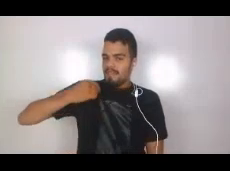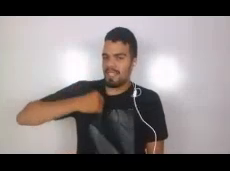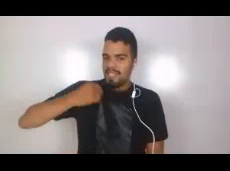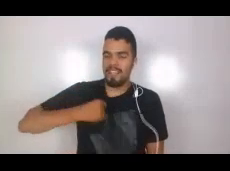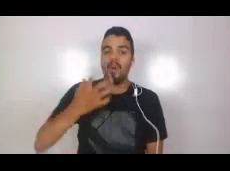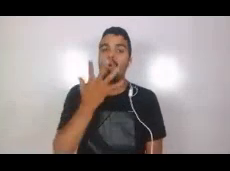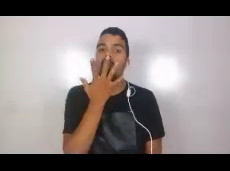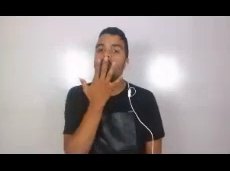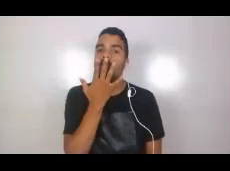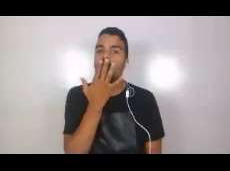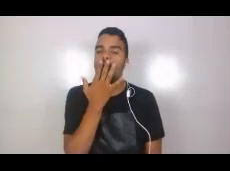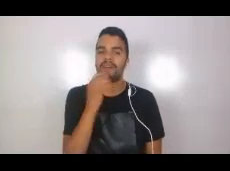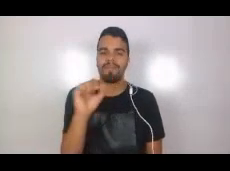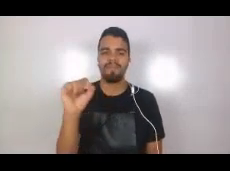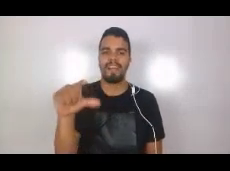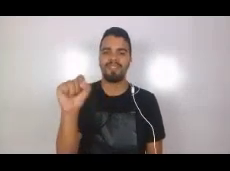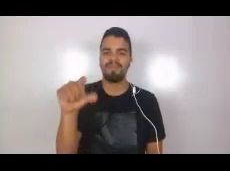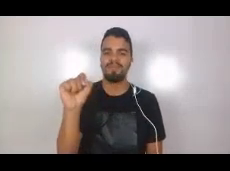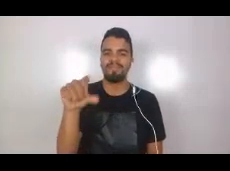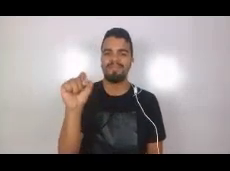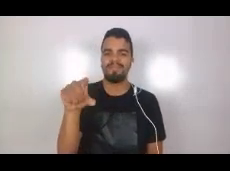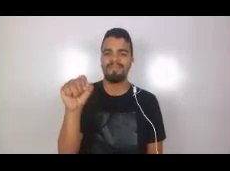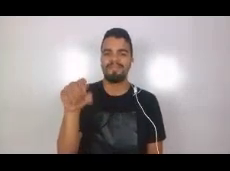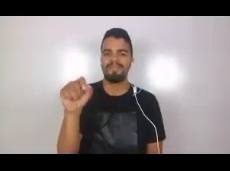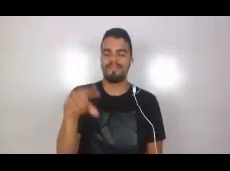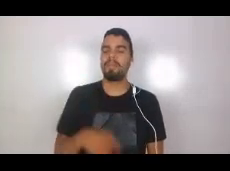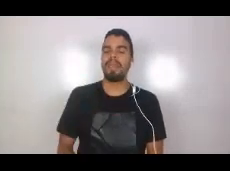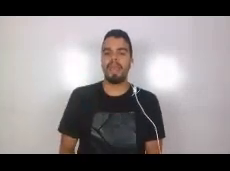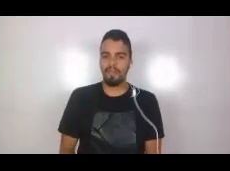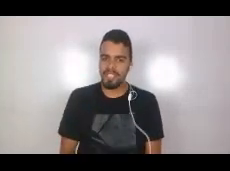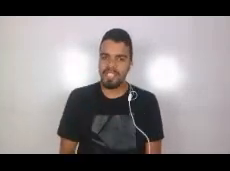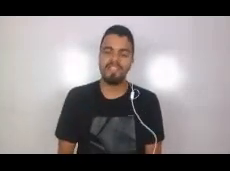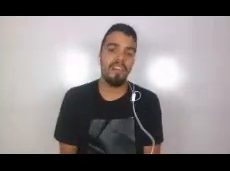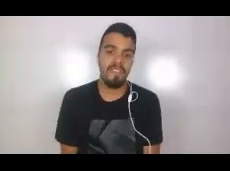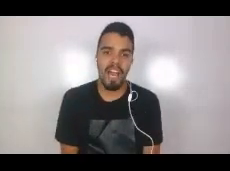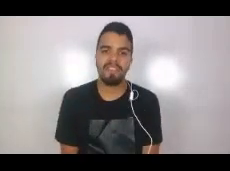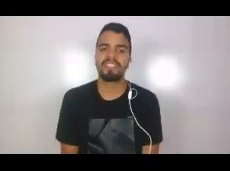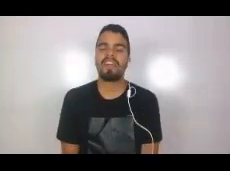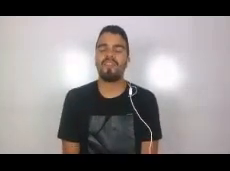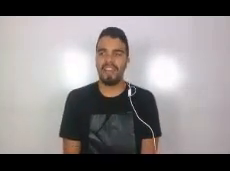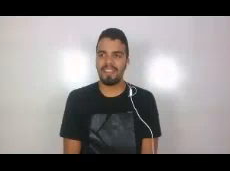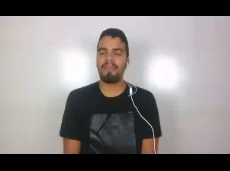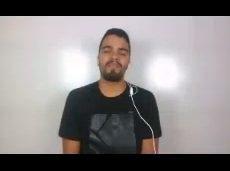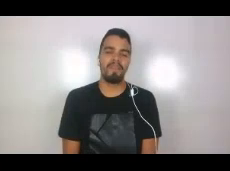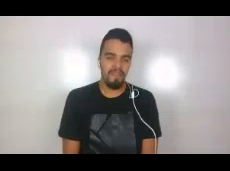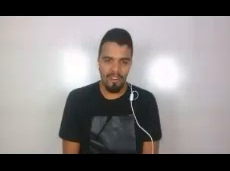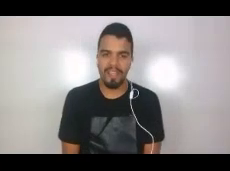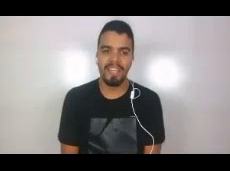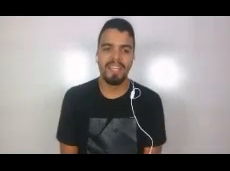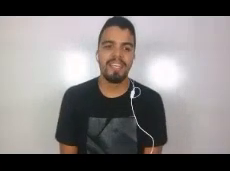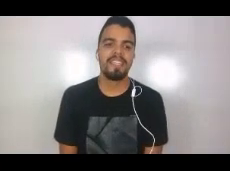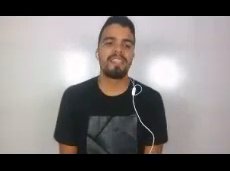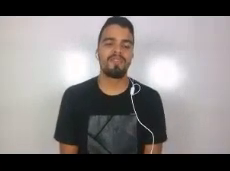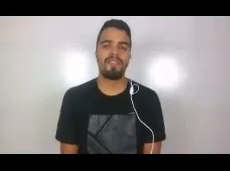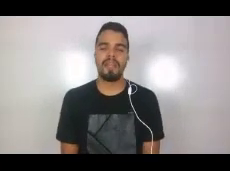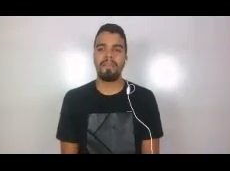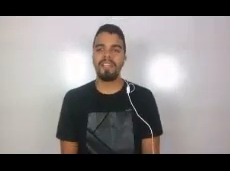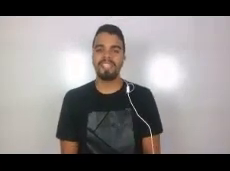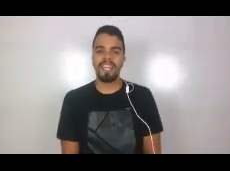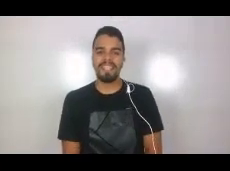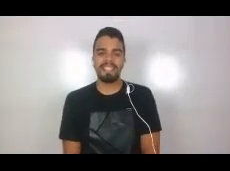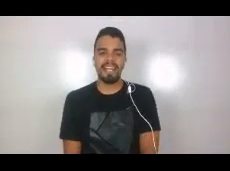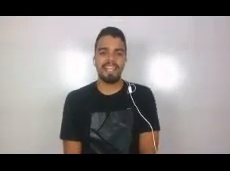uma camisa cor azul. Também é possível, é viável estar correto da mesma forma. Então,